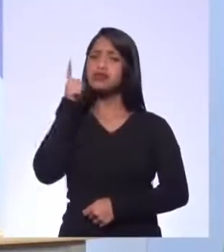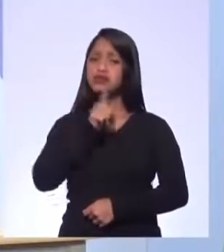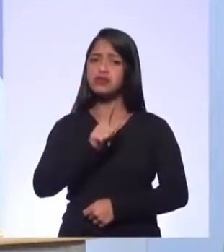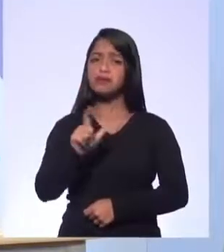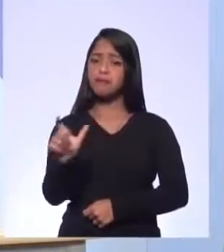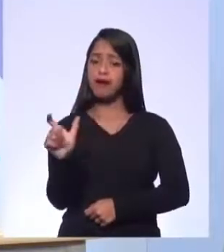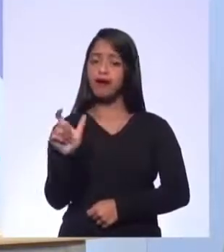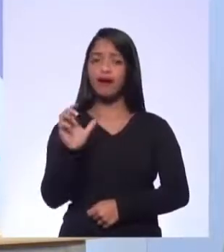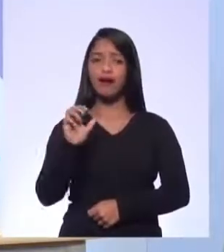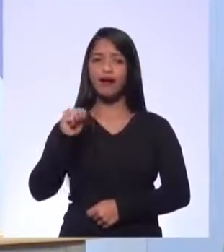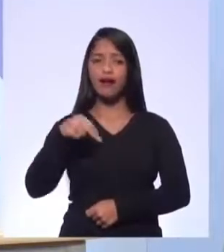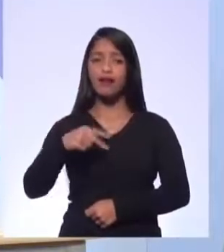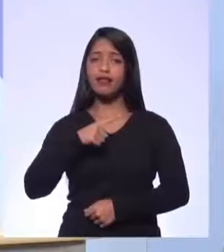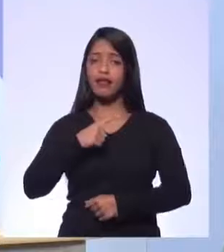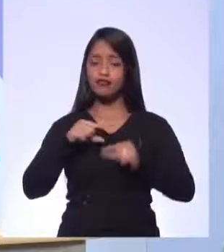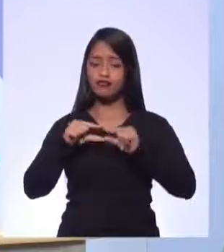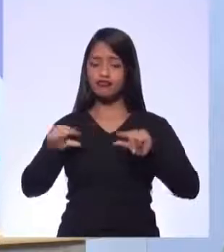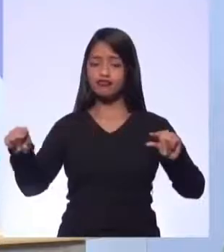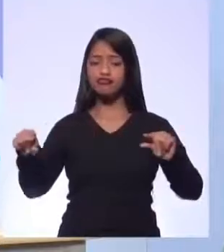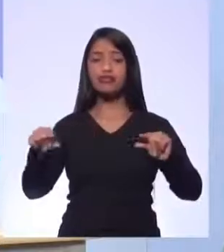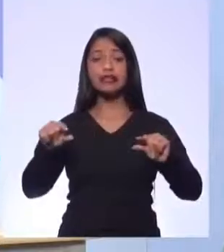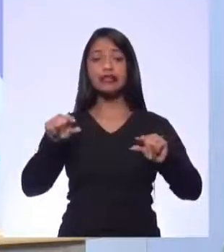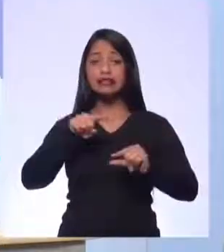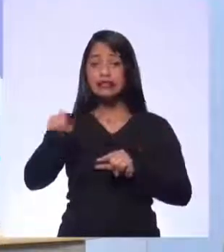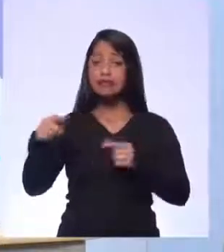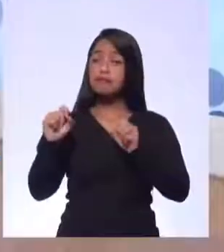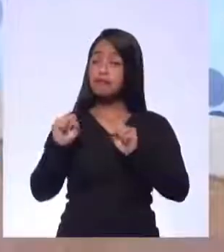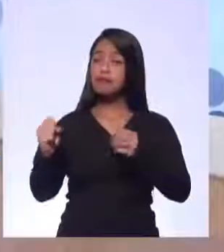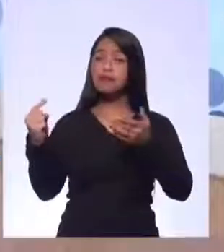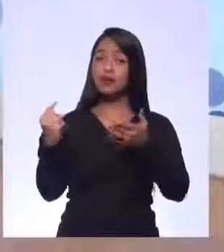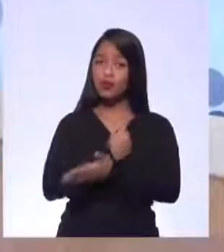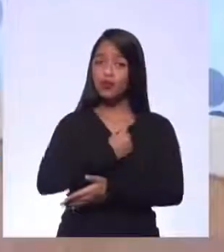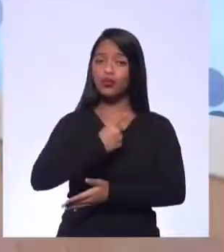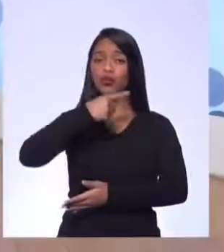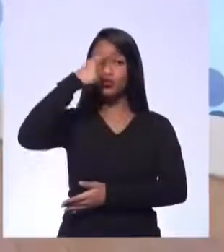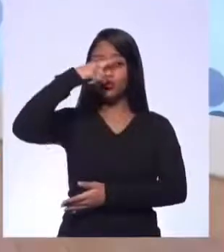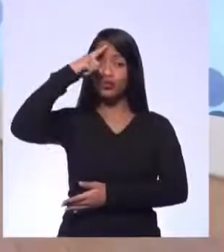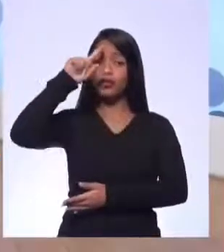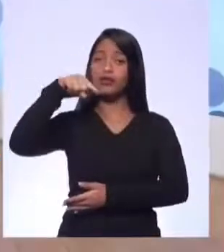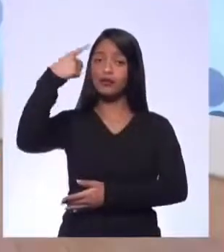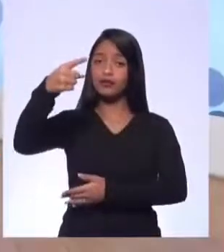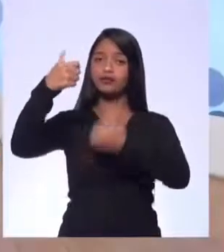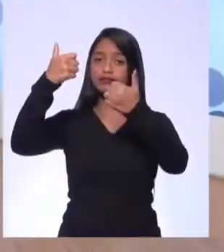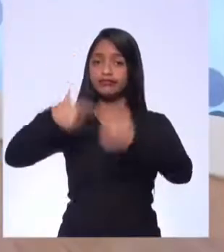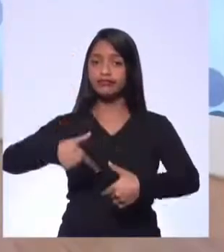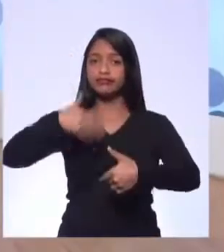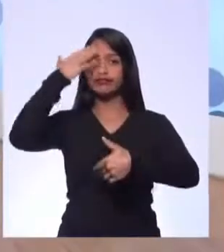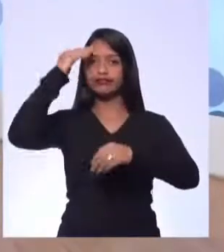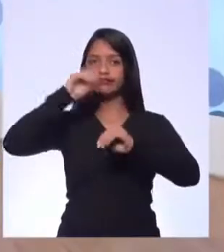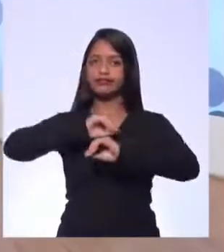tá claro, senão faz pergunta e a gente tira a dúvida depois. Isso. Agora, eu quero